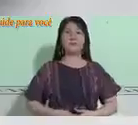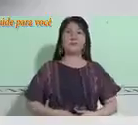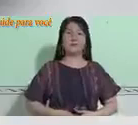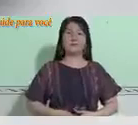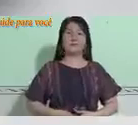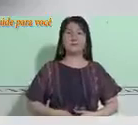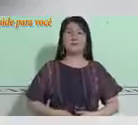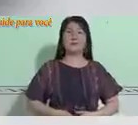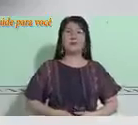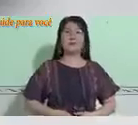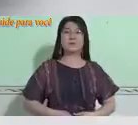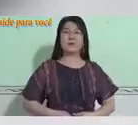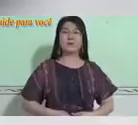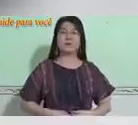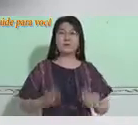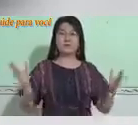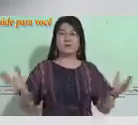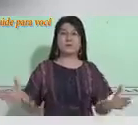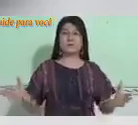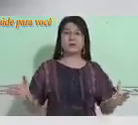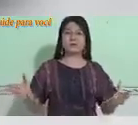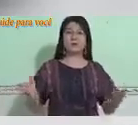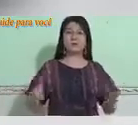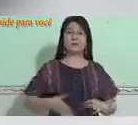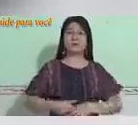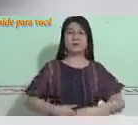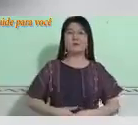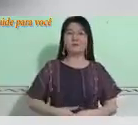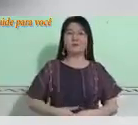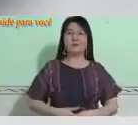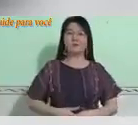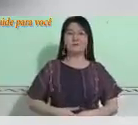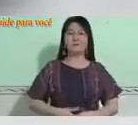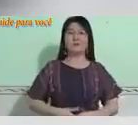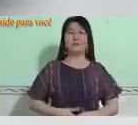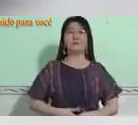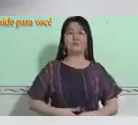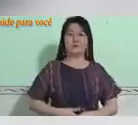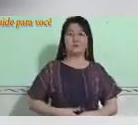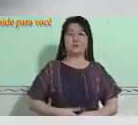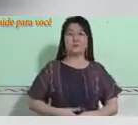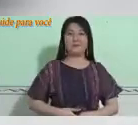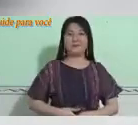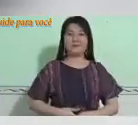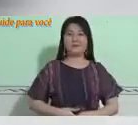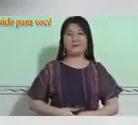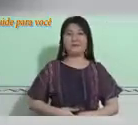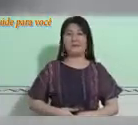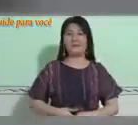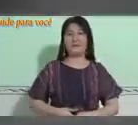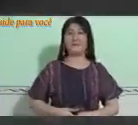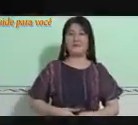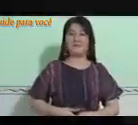inchaço no testículo geralmente é sinal de que existe algum problema no local e vírgula por isso vírgula é muito importante consultar